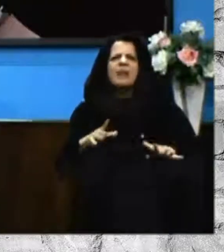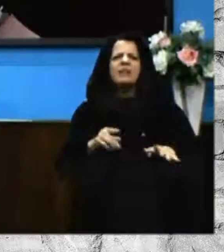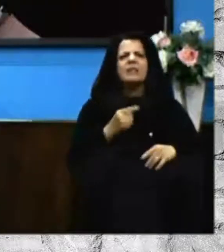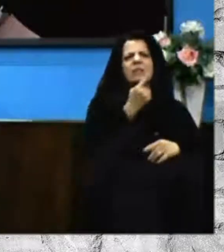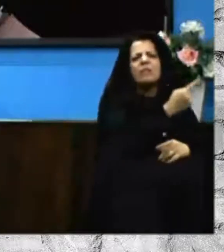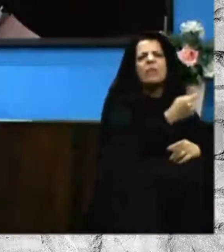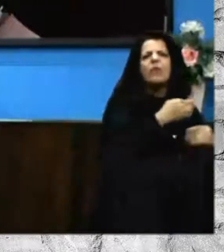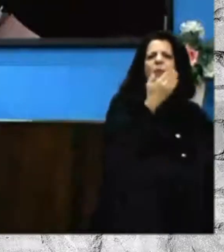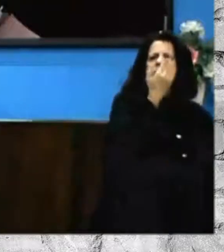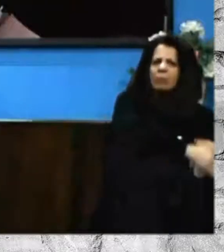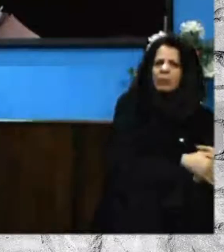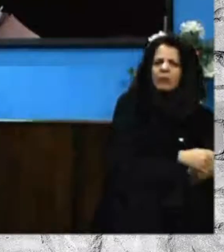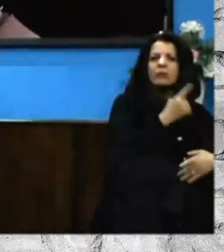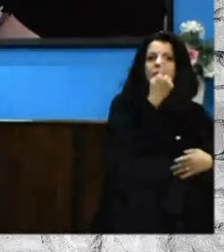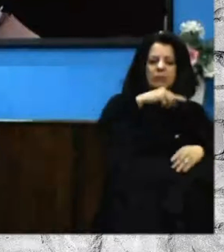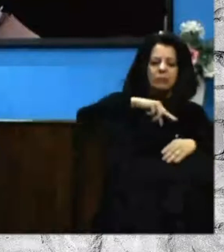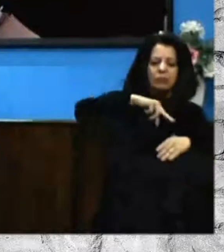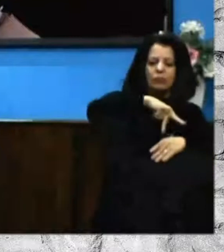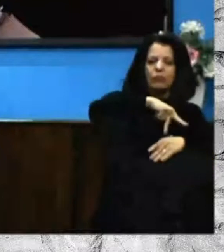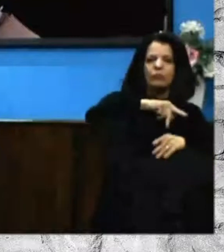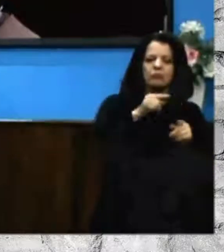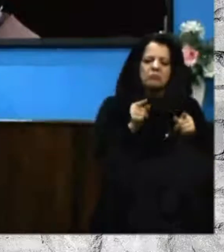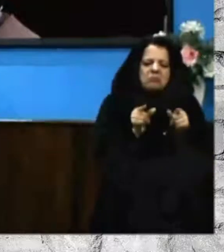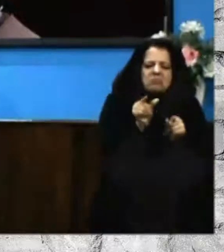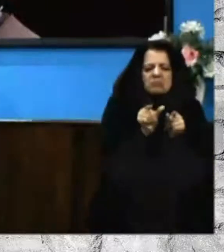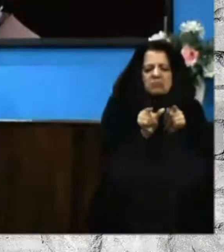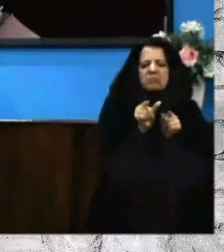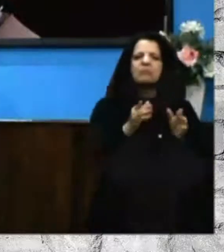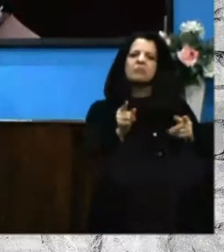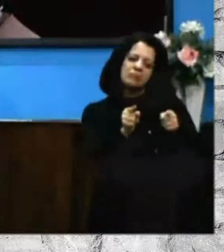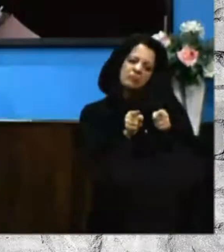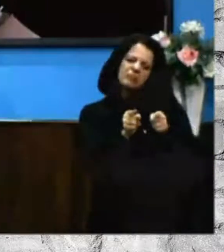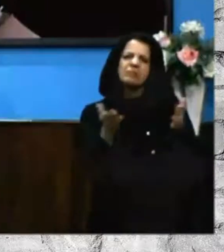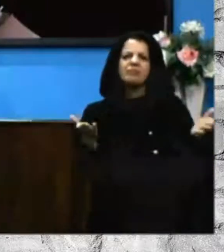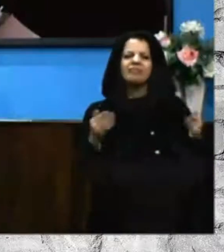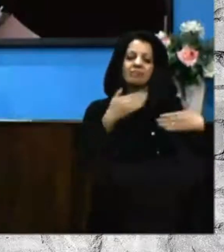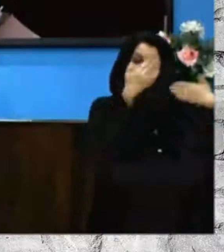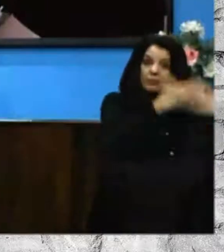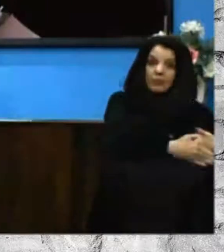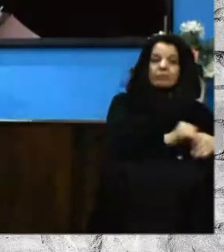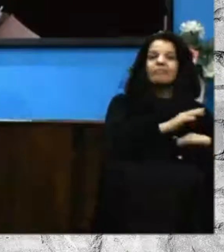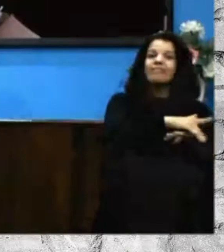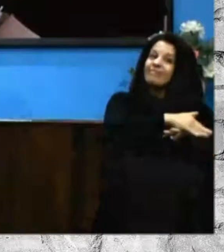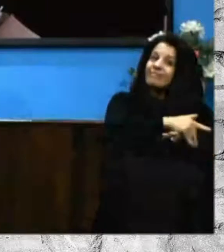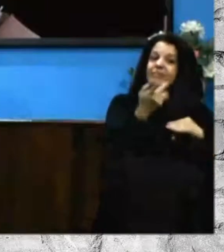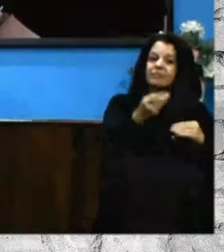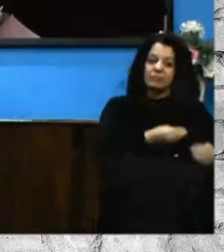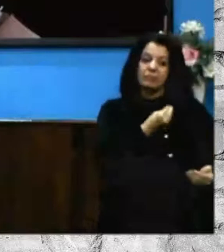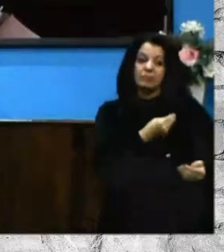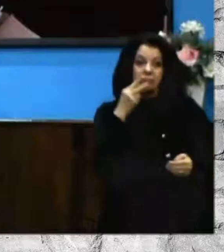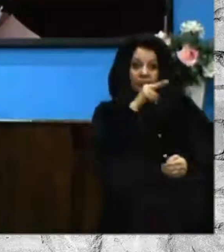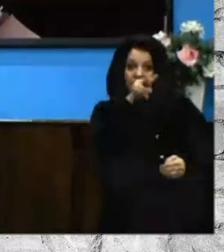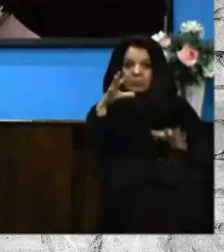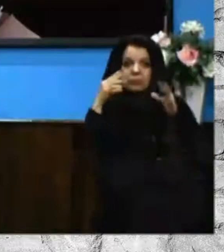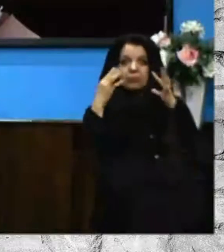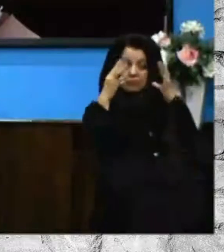aprovação, existe apenas um passo. E às vezes a aprovação é uma enfermidade, como nós estamos vivenciando